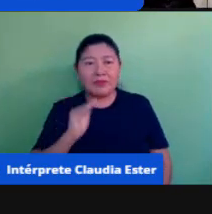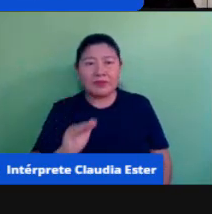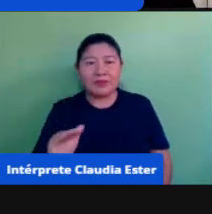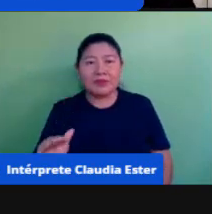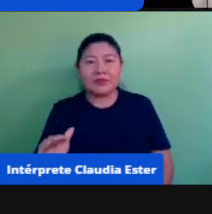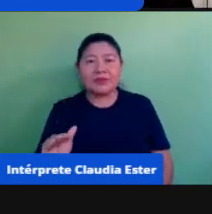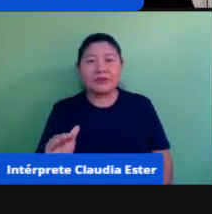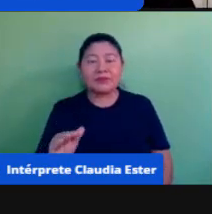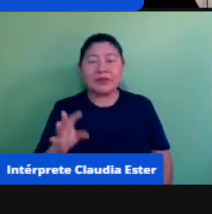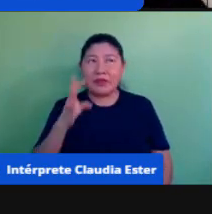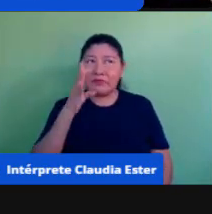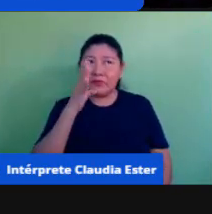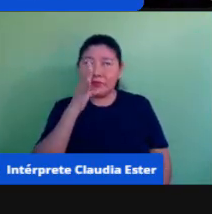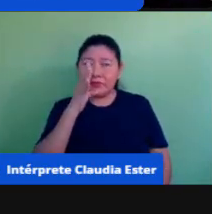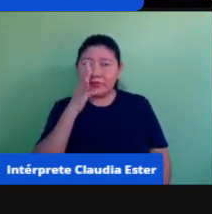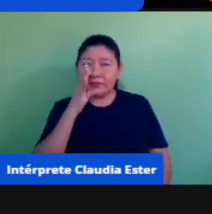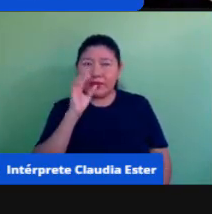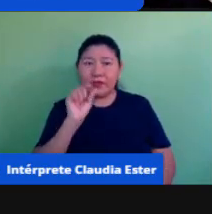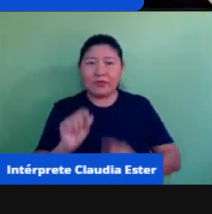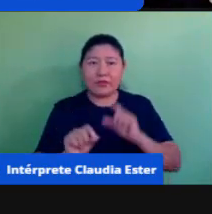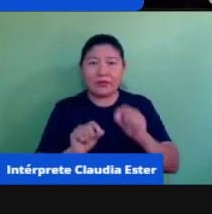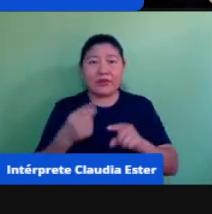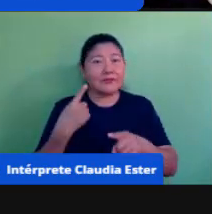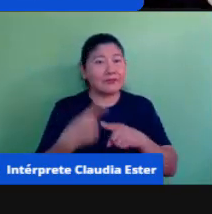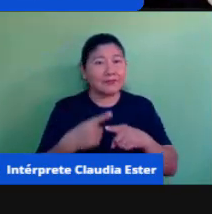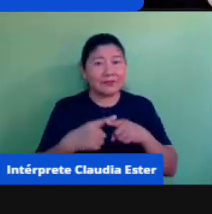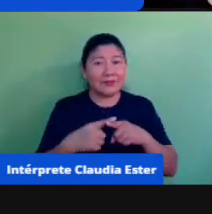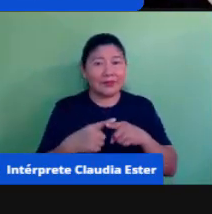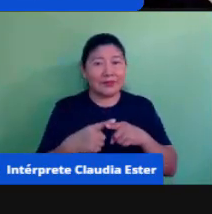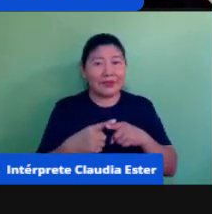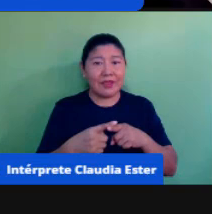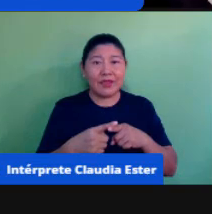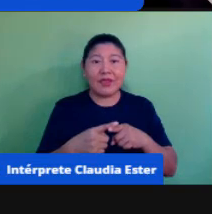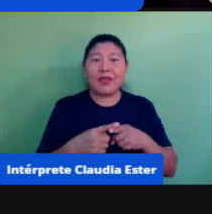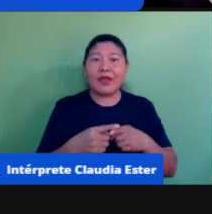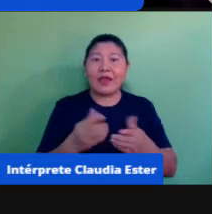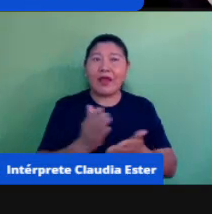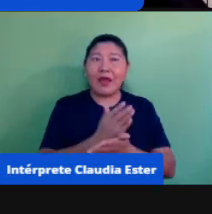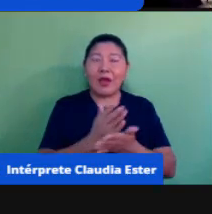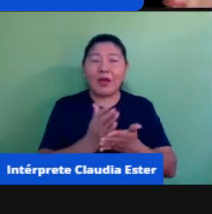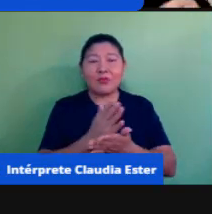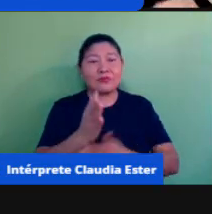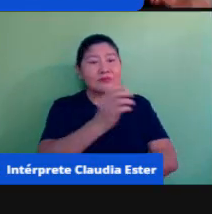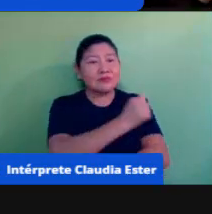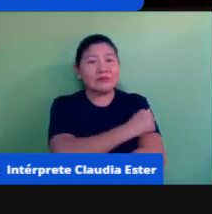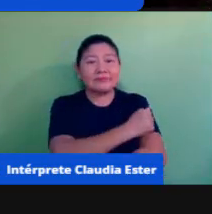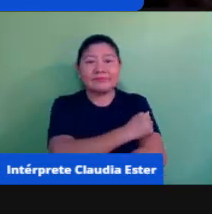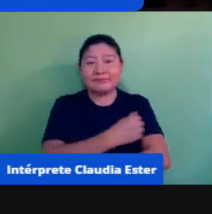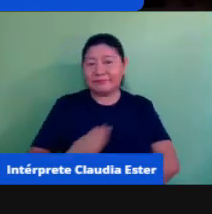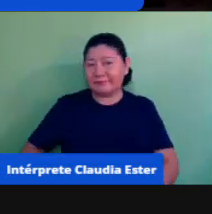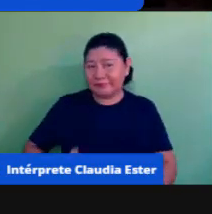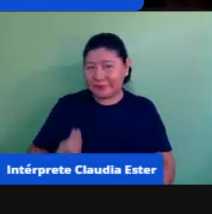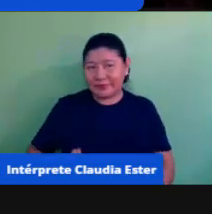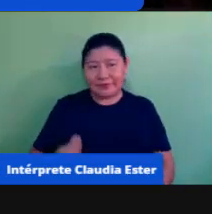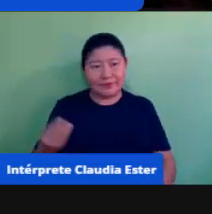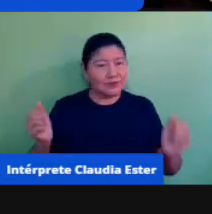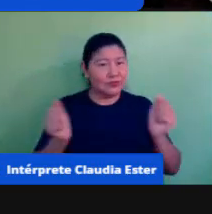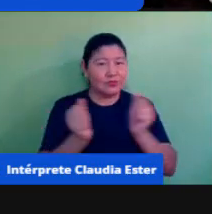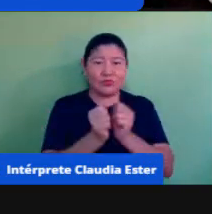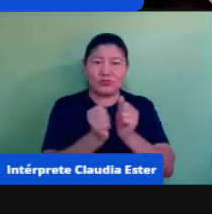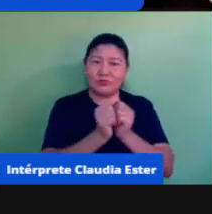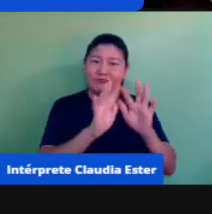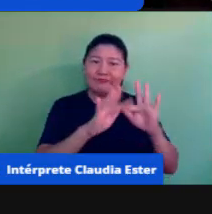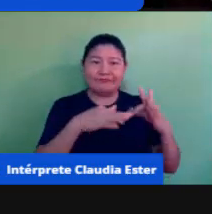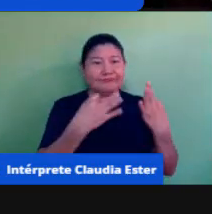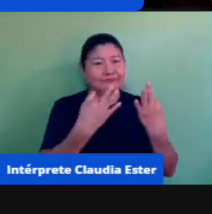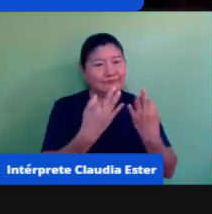é por quê? Porque a maioria dos nossos alunos não moram com seus pais, né? Ou grande quantidade deles, né? Não